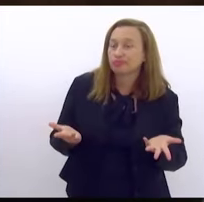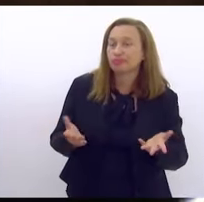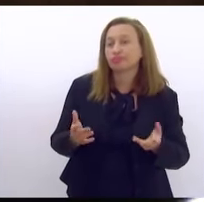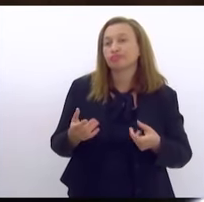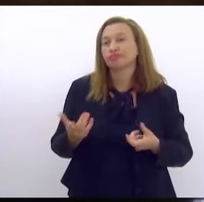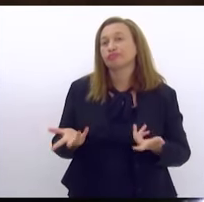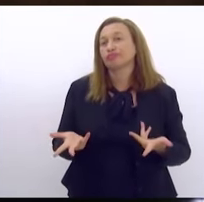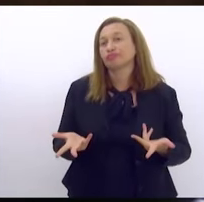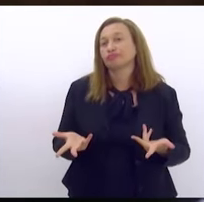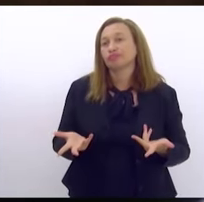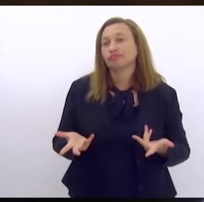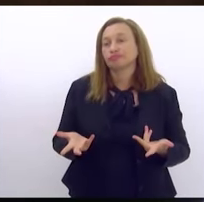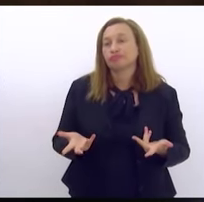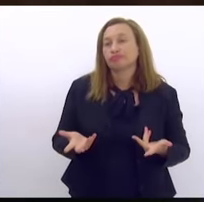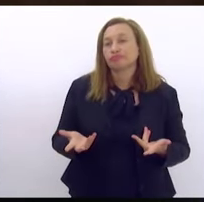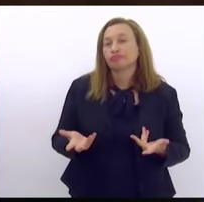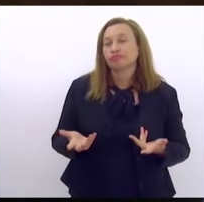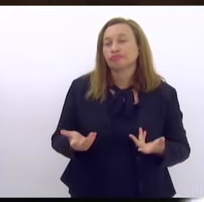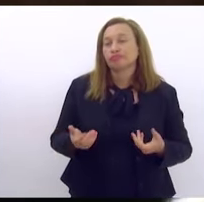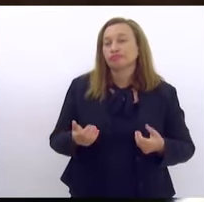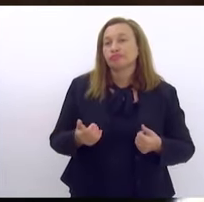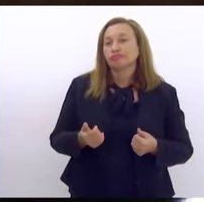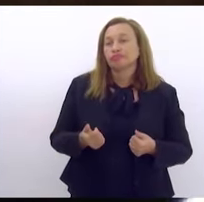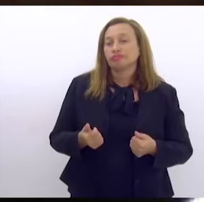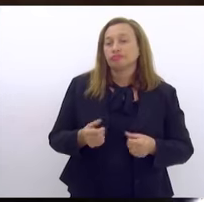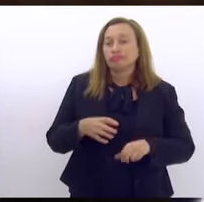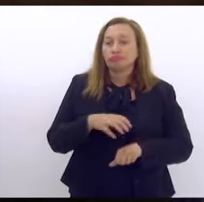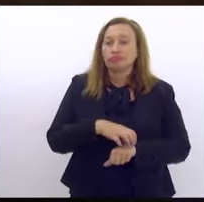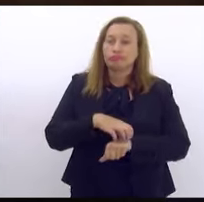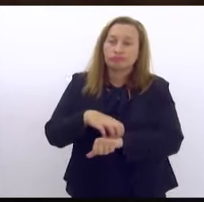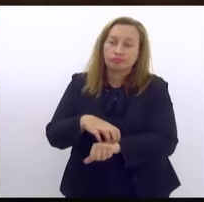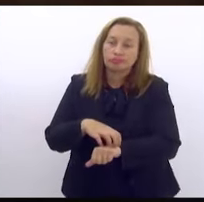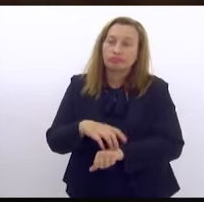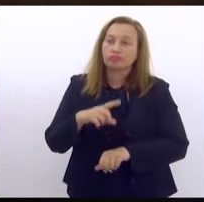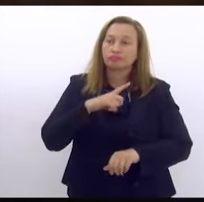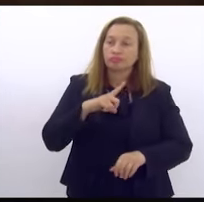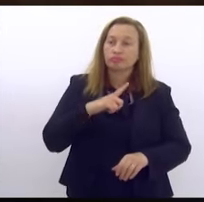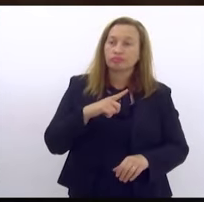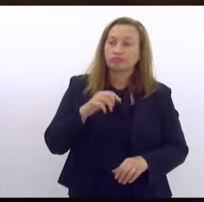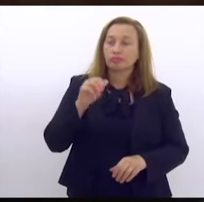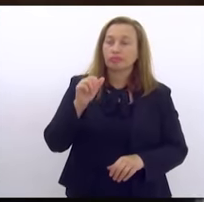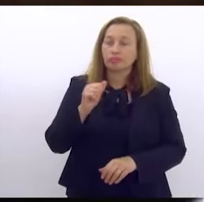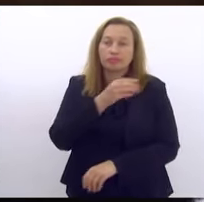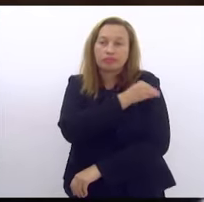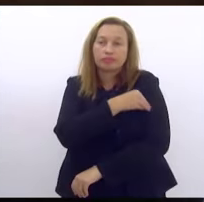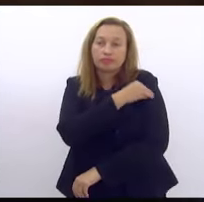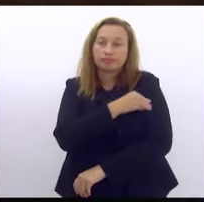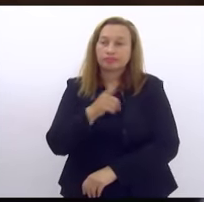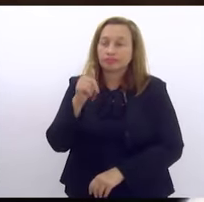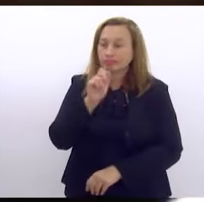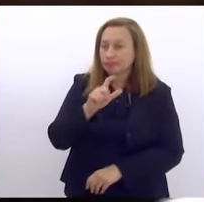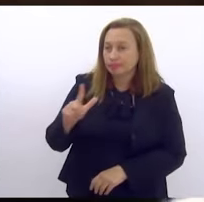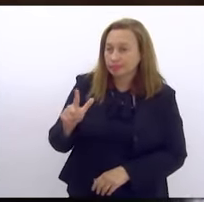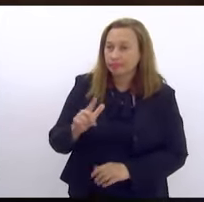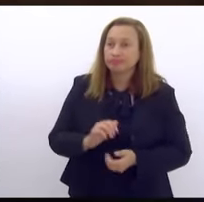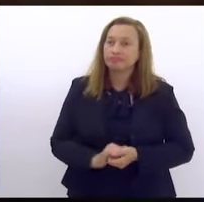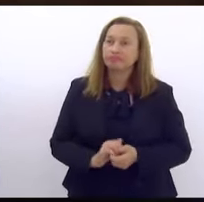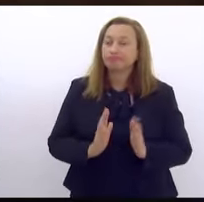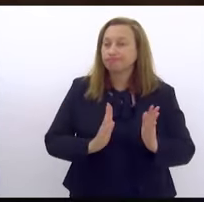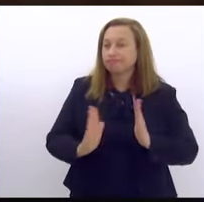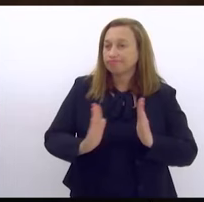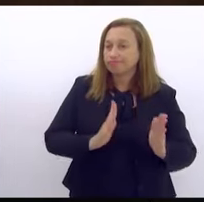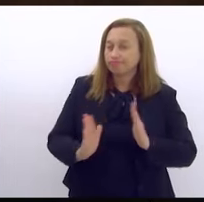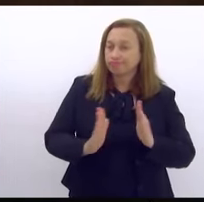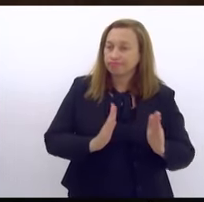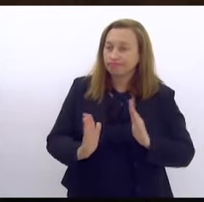veículo de transporte público no Rio de Janeiro tenha que ter álcool gel nas seguintes medidas durante o período, e